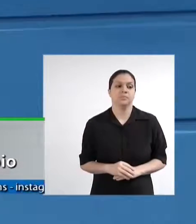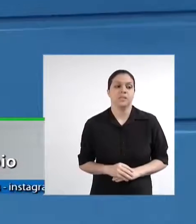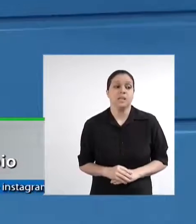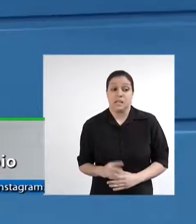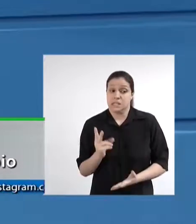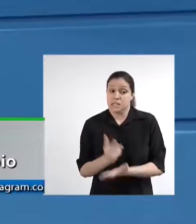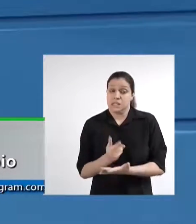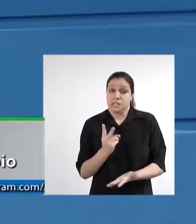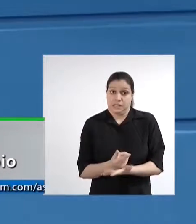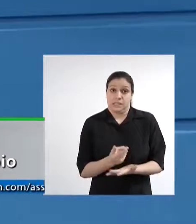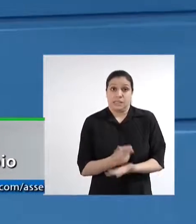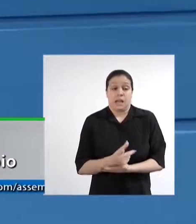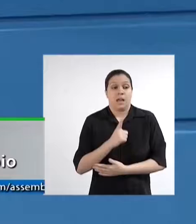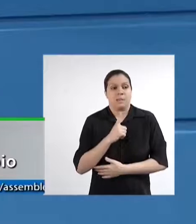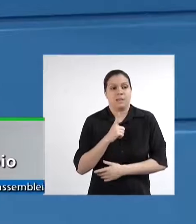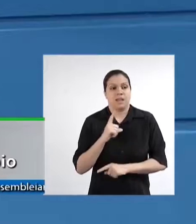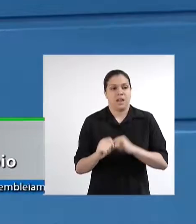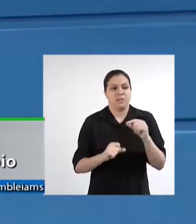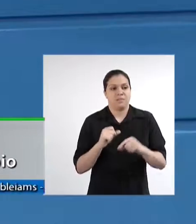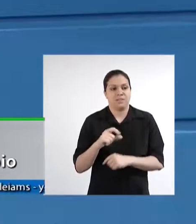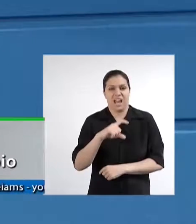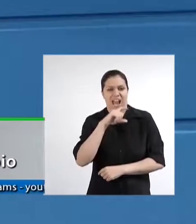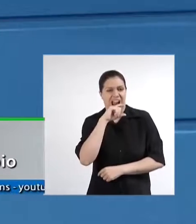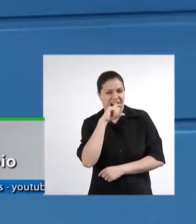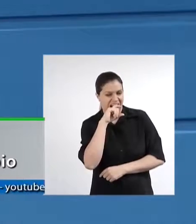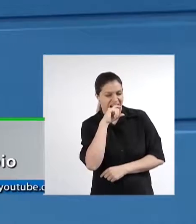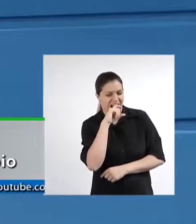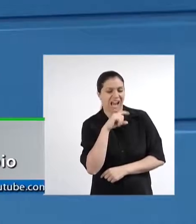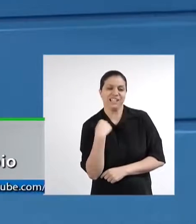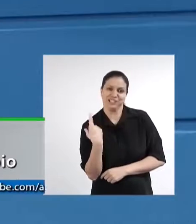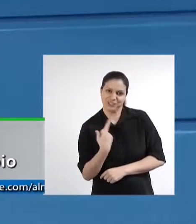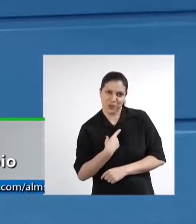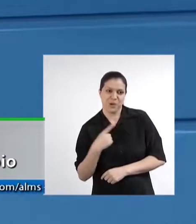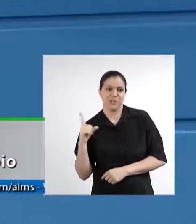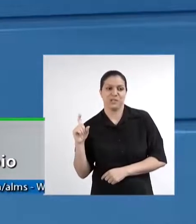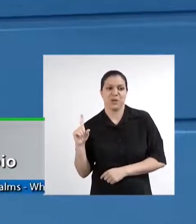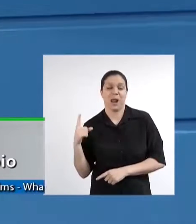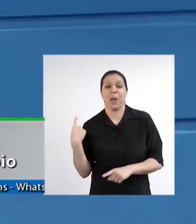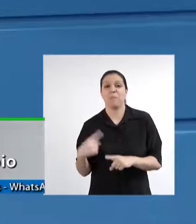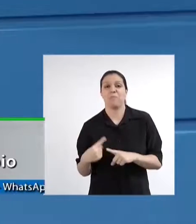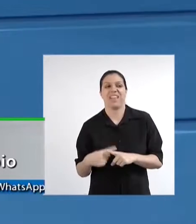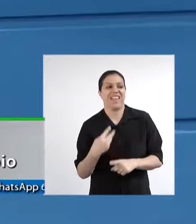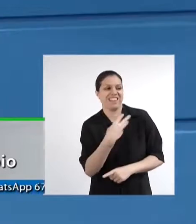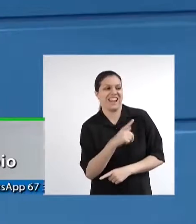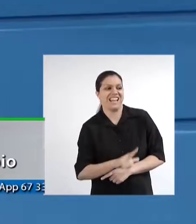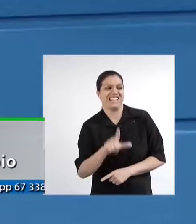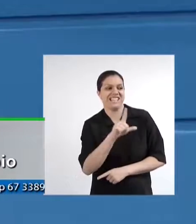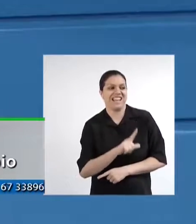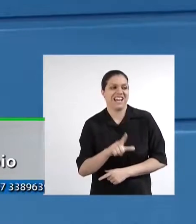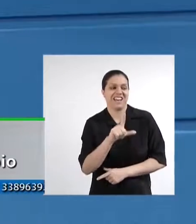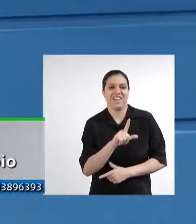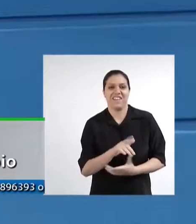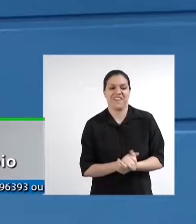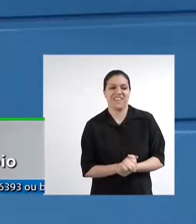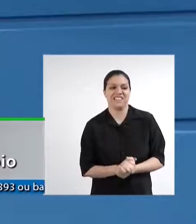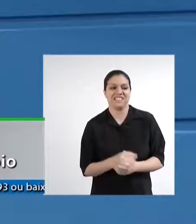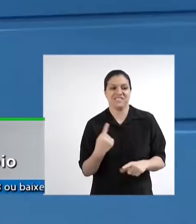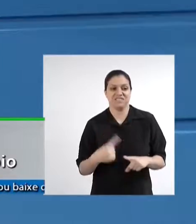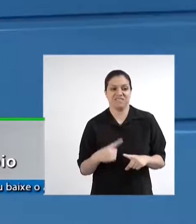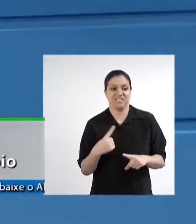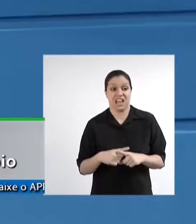sempre tivemos uma invejinha, nós lá de Dourados, por conta de Três Lagoas, principalmente pela